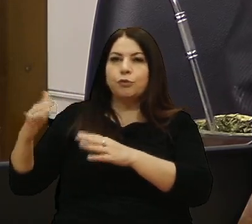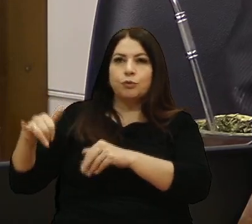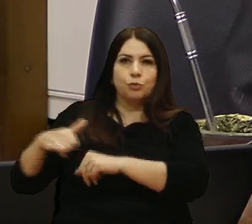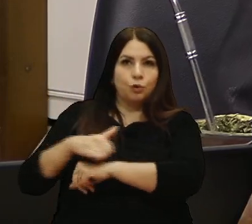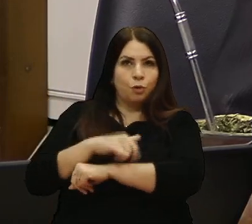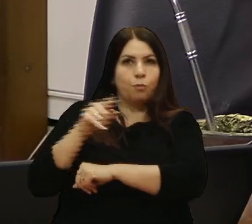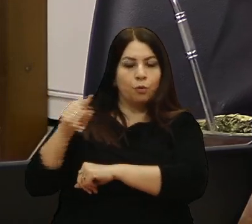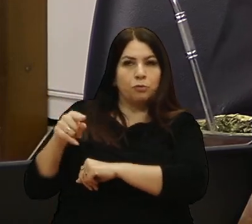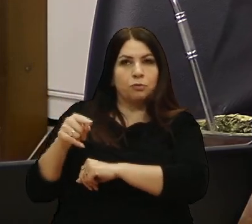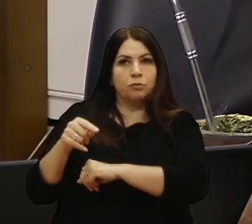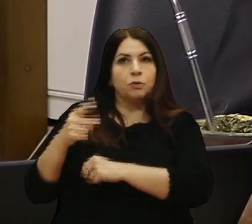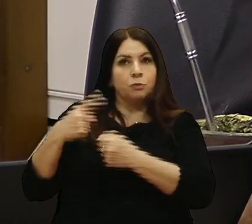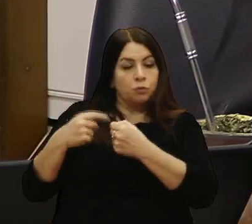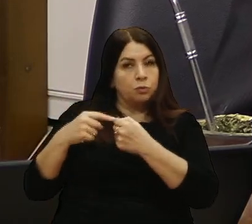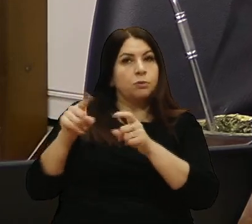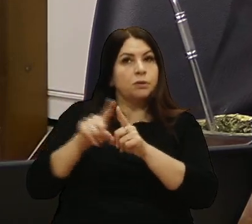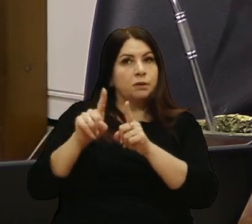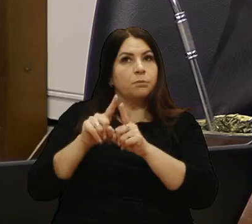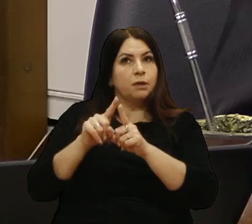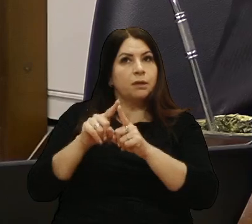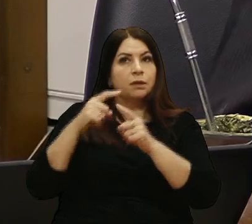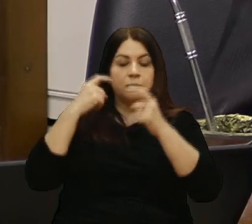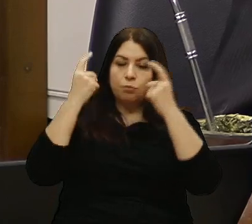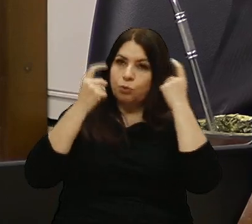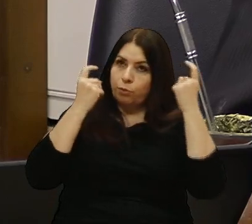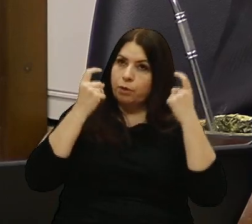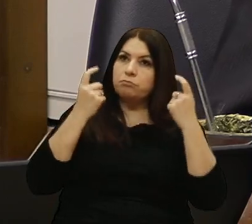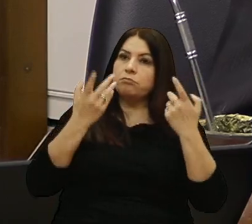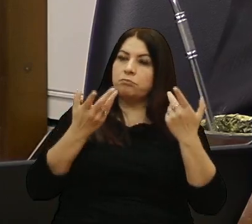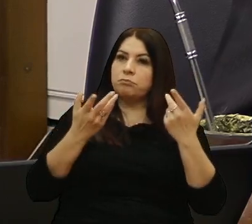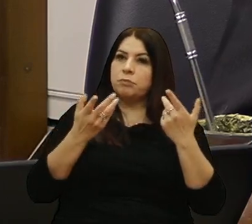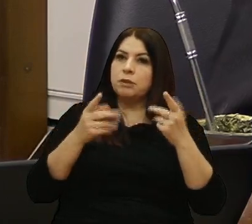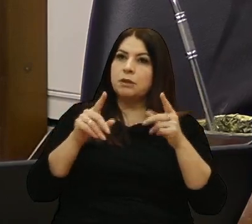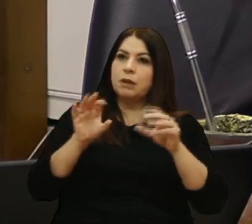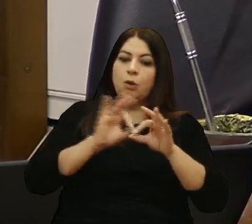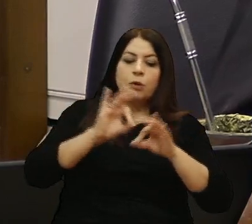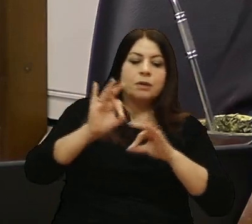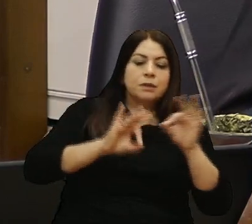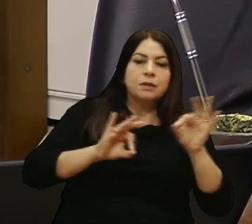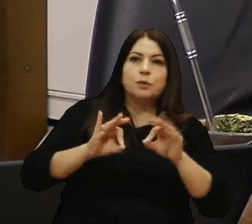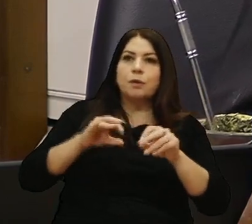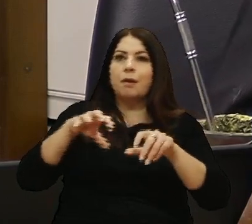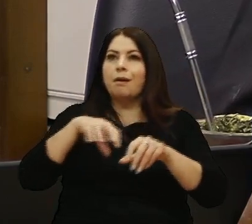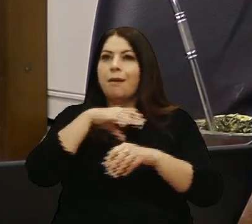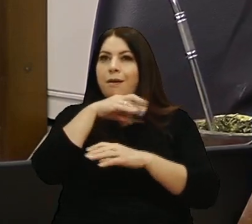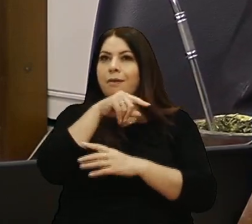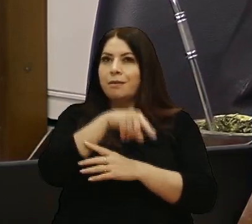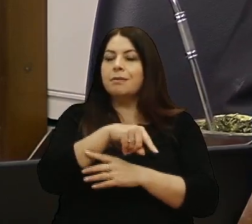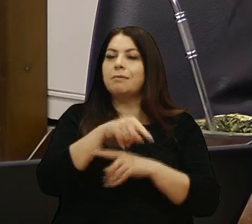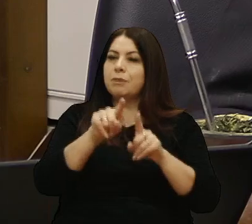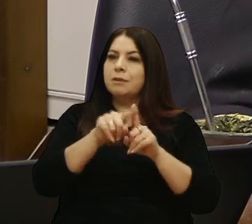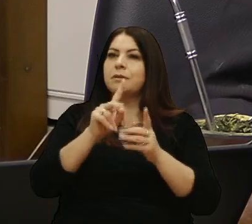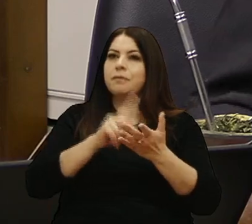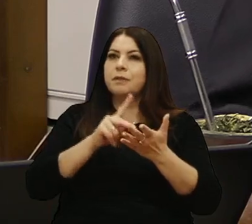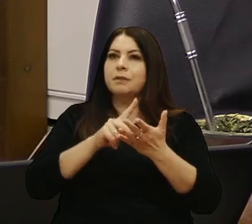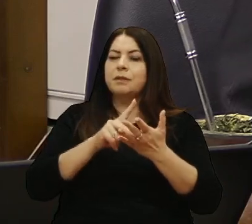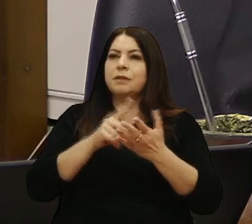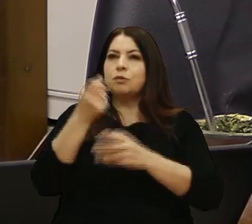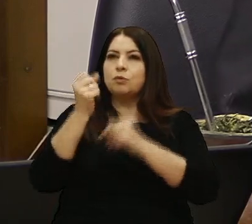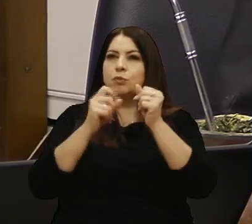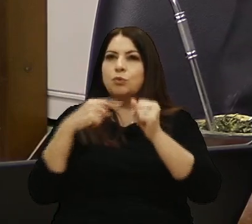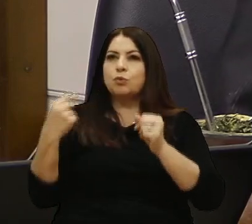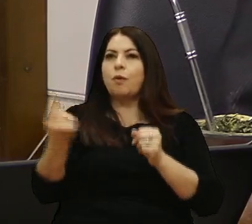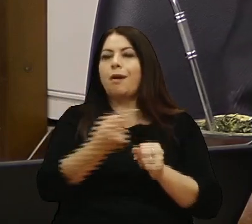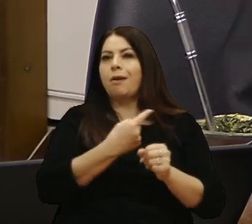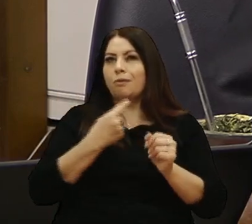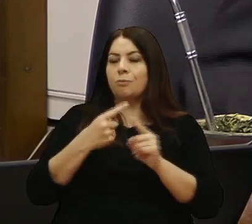que o município também já está se preocupando, né, em demarcando a área para que ali seja realmente um distrito industrial,